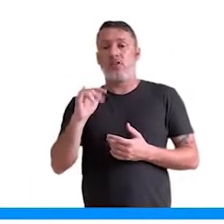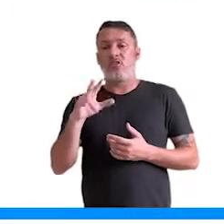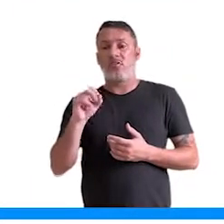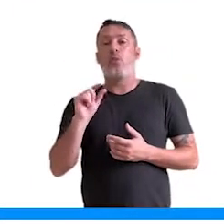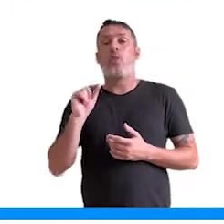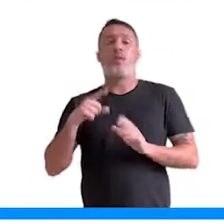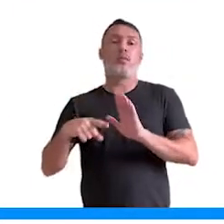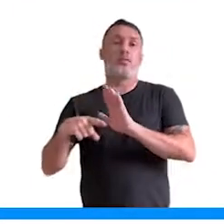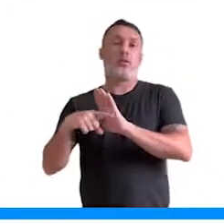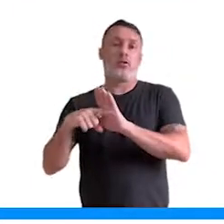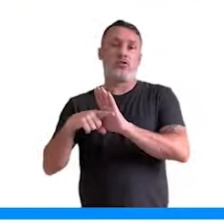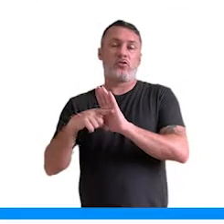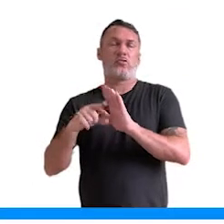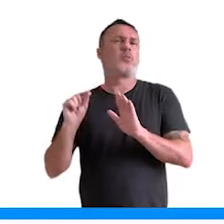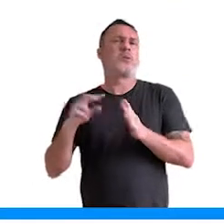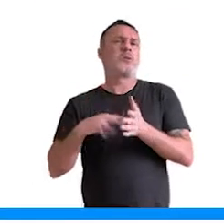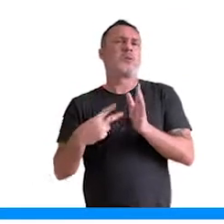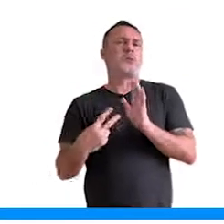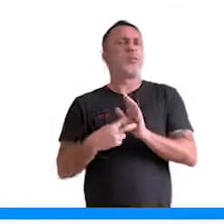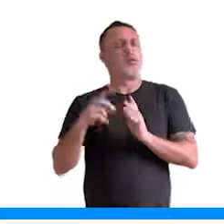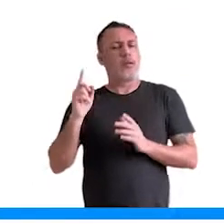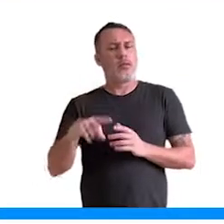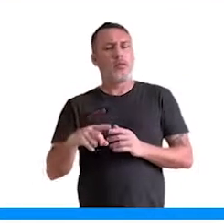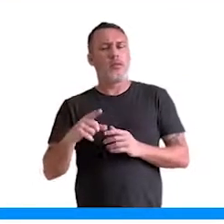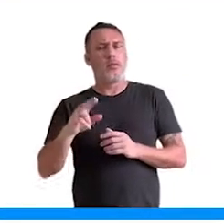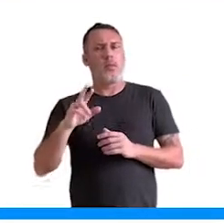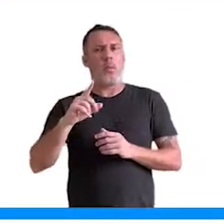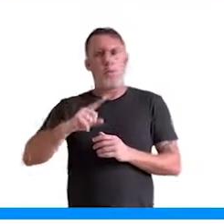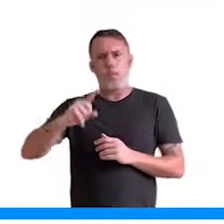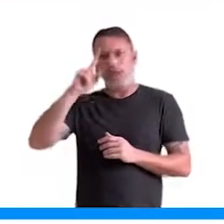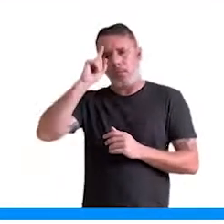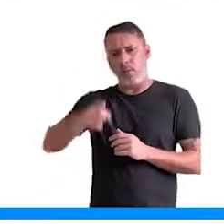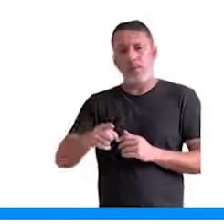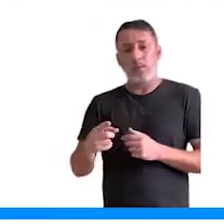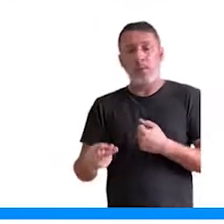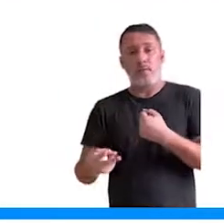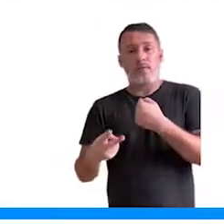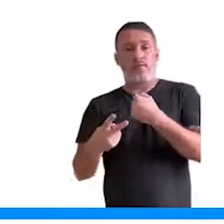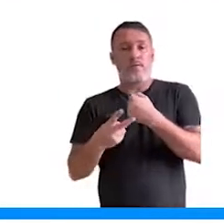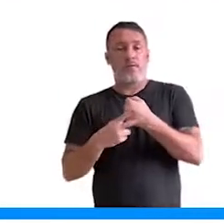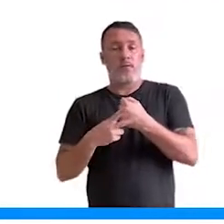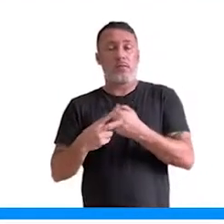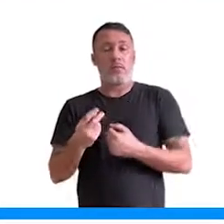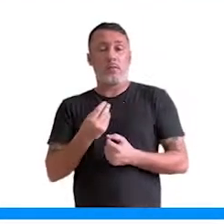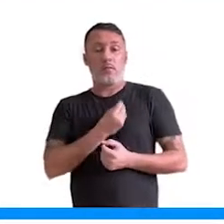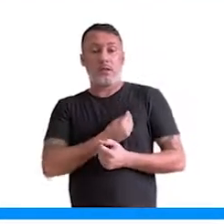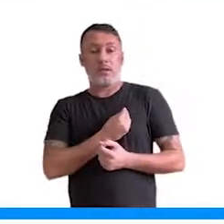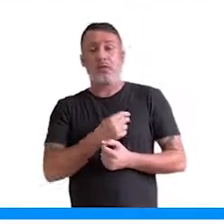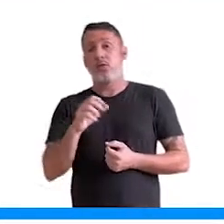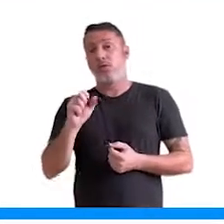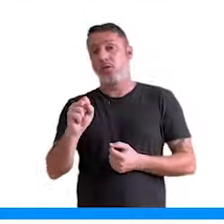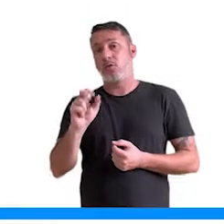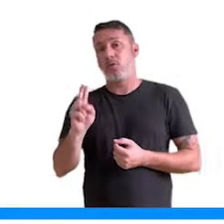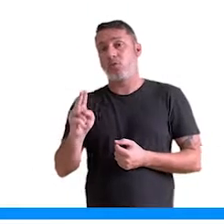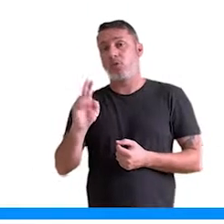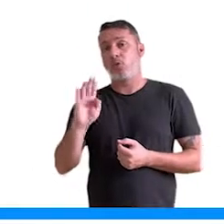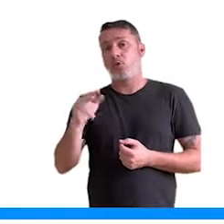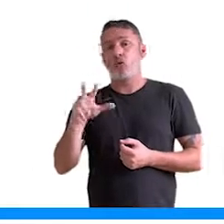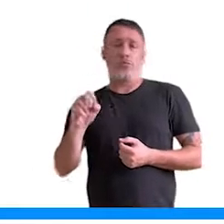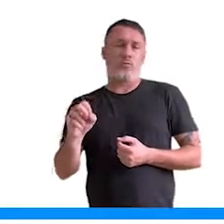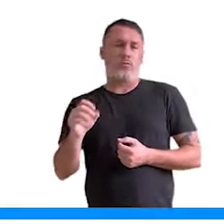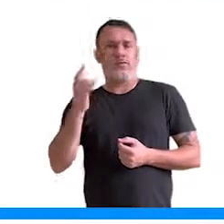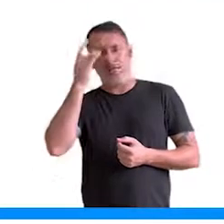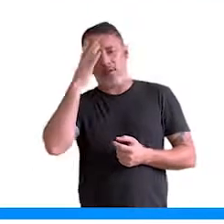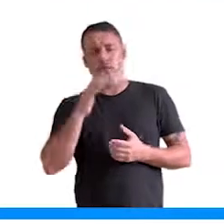o imperativo negativo, que nada mais é do que o verbo no presente do subjuntivo. Então,